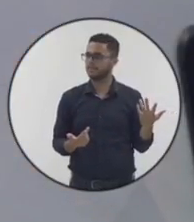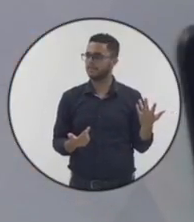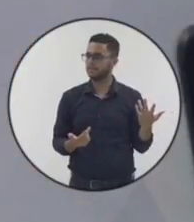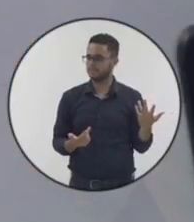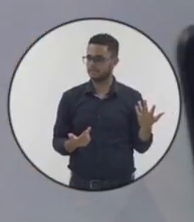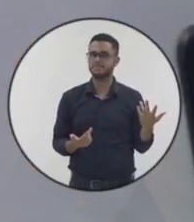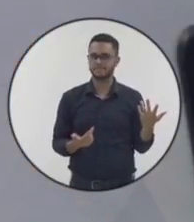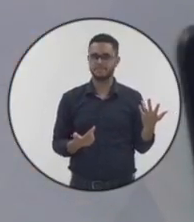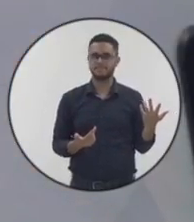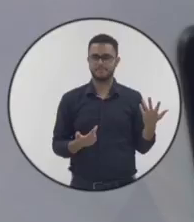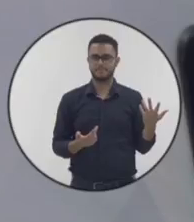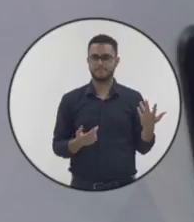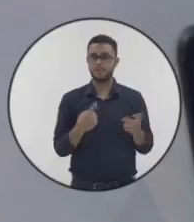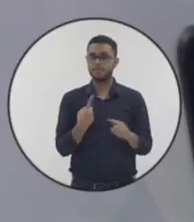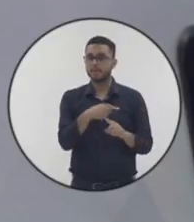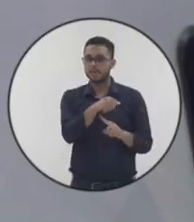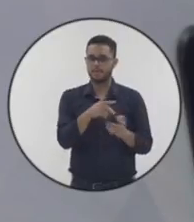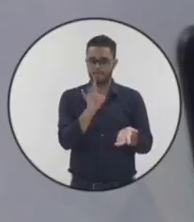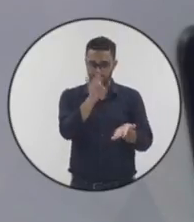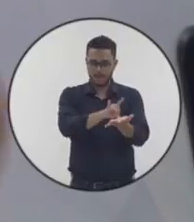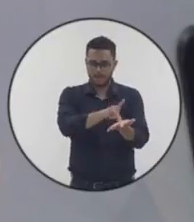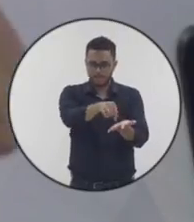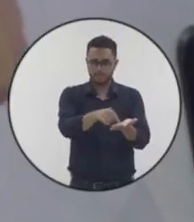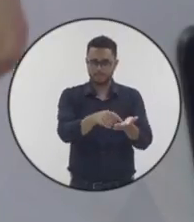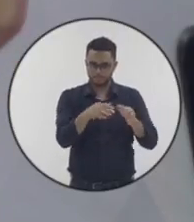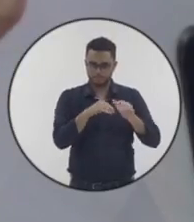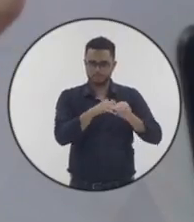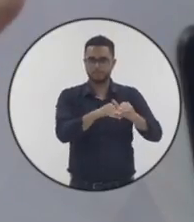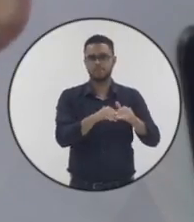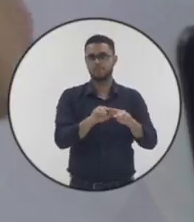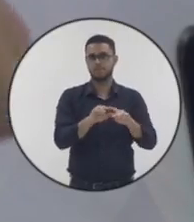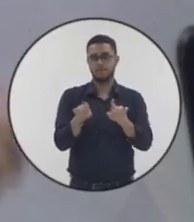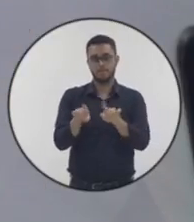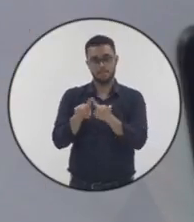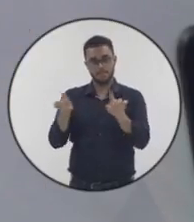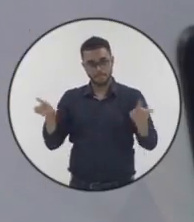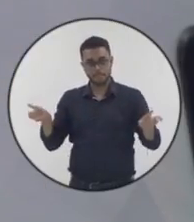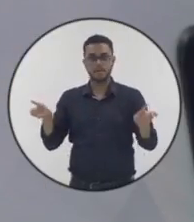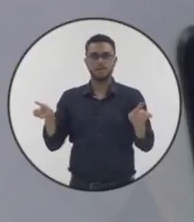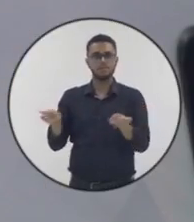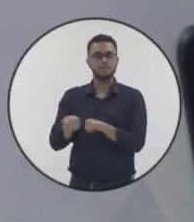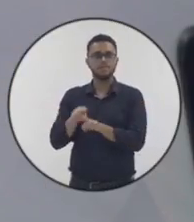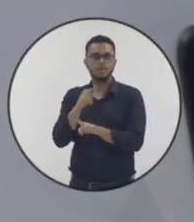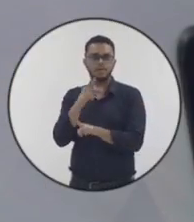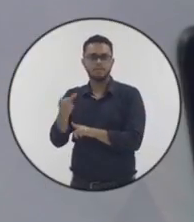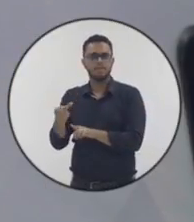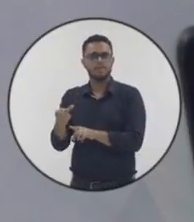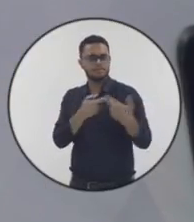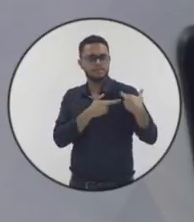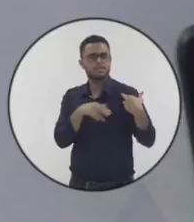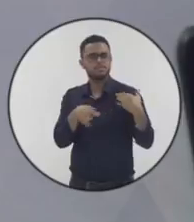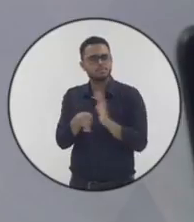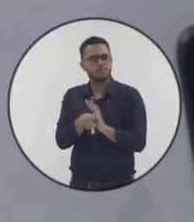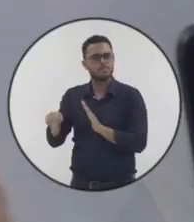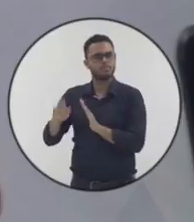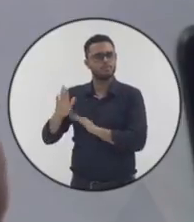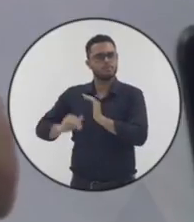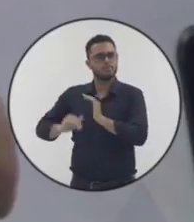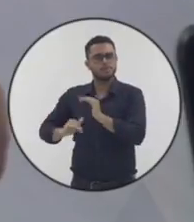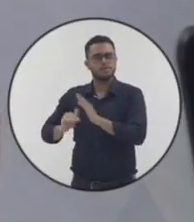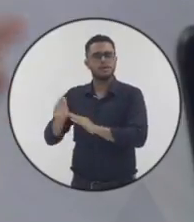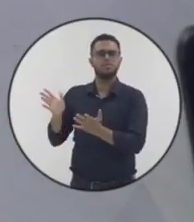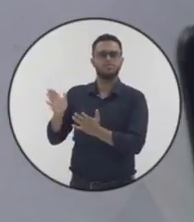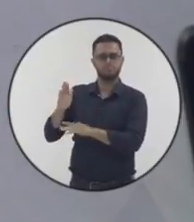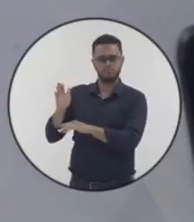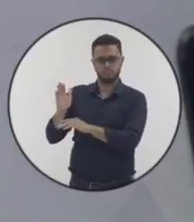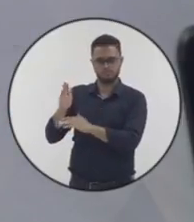um afirmador, né, daquela verdade. Por outro lado, vem trazer também a responsabilidade do próprio profissional de psicologia